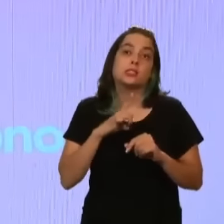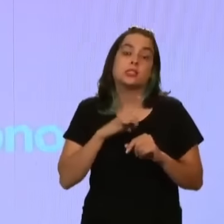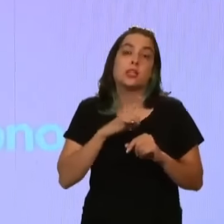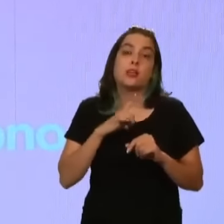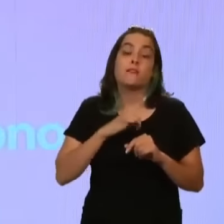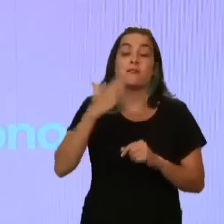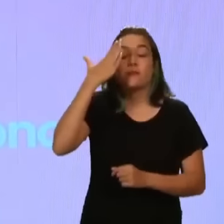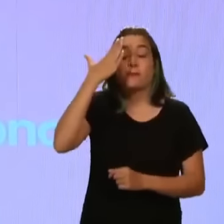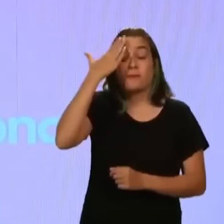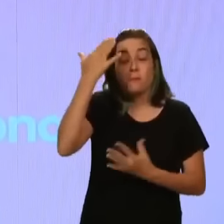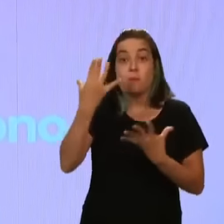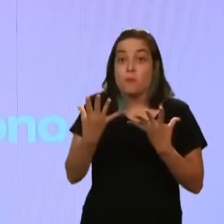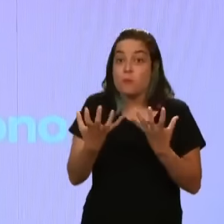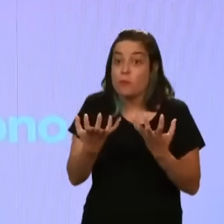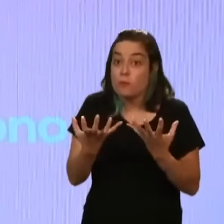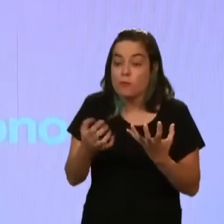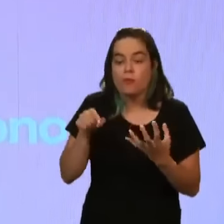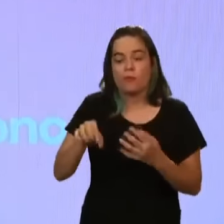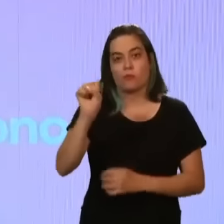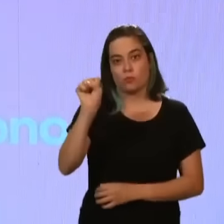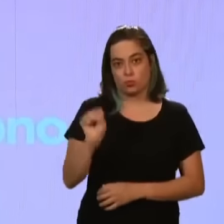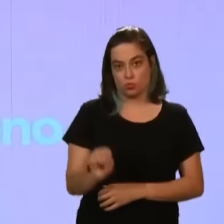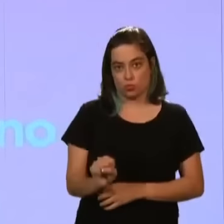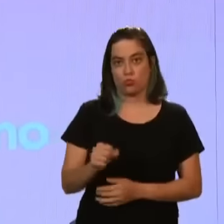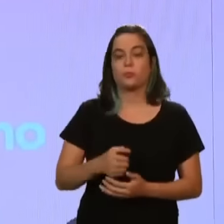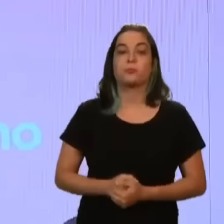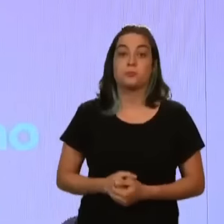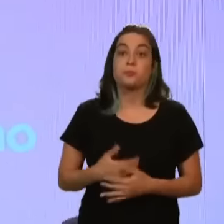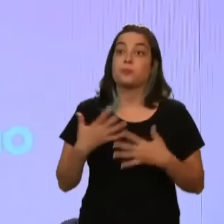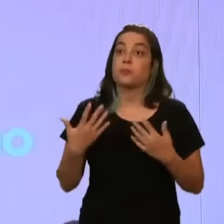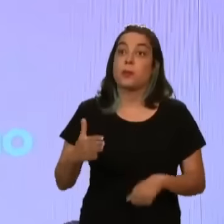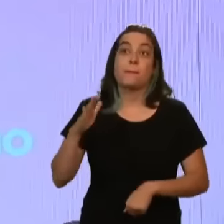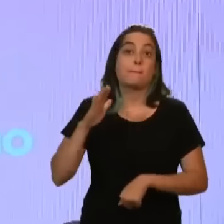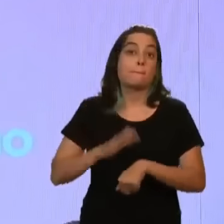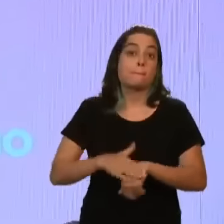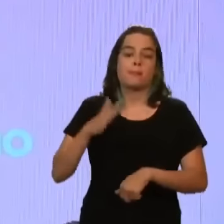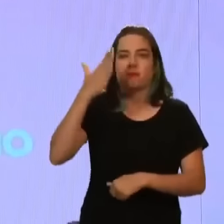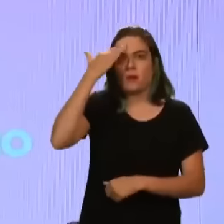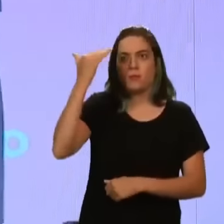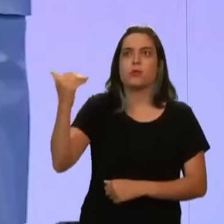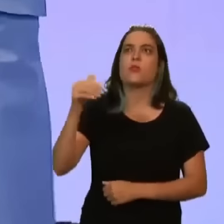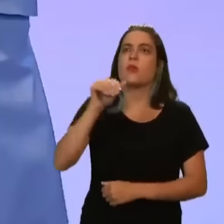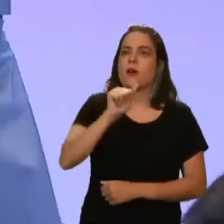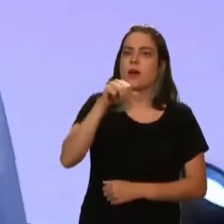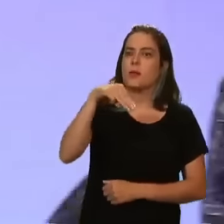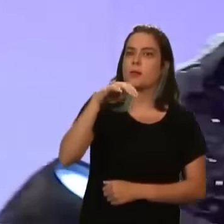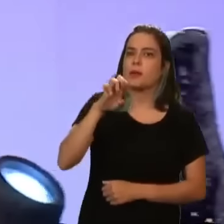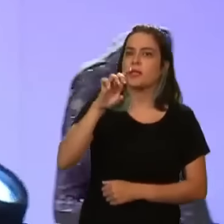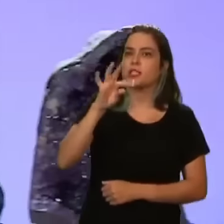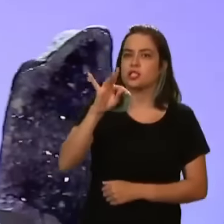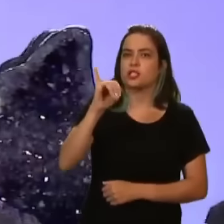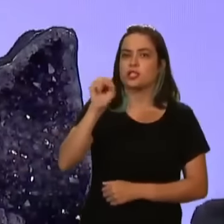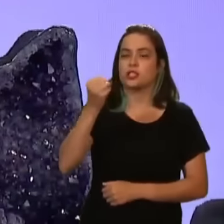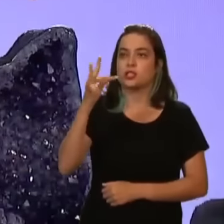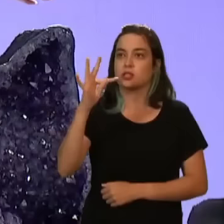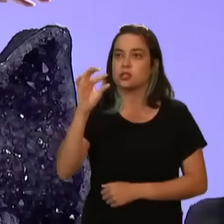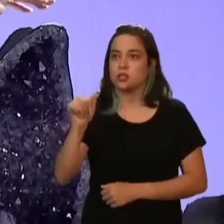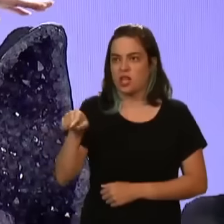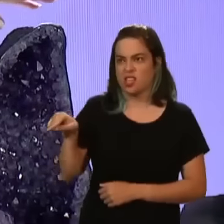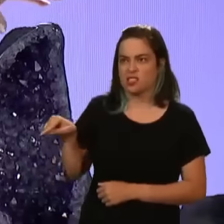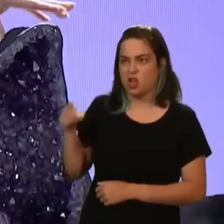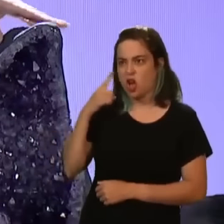no Rio Grande do Sul, e a pedra mais comum dele é a ametista, o quartzo violeta. Essa é, não